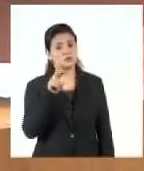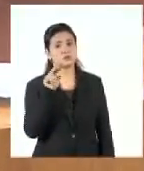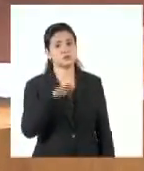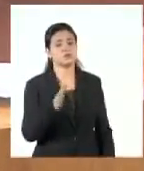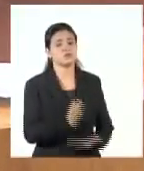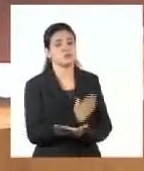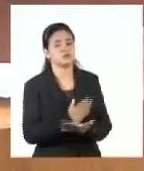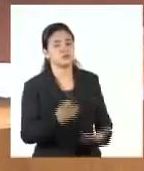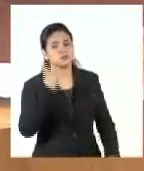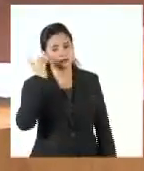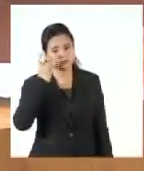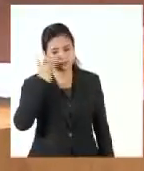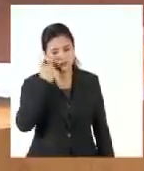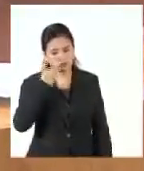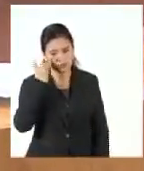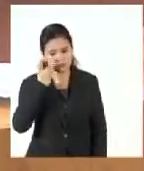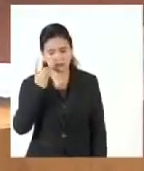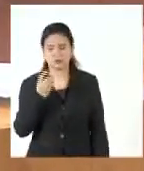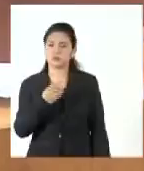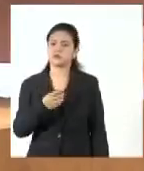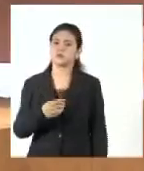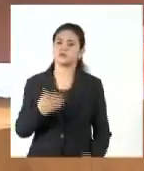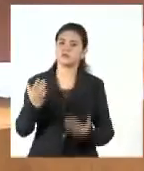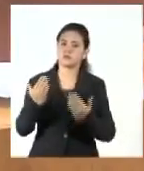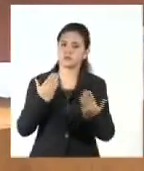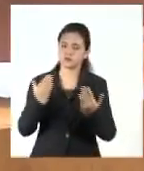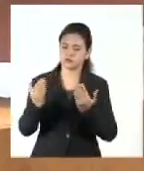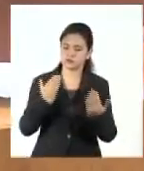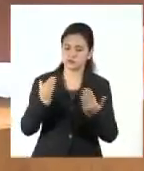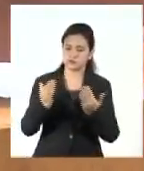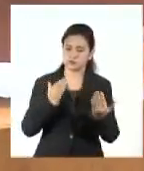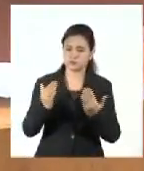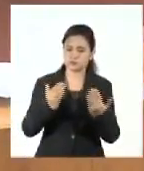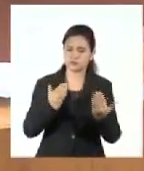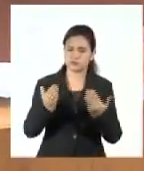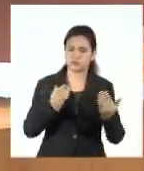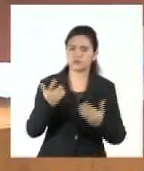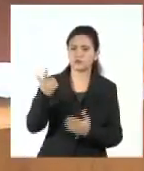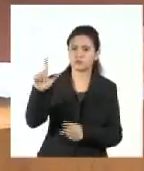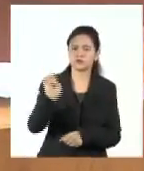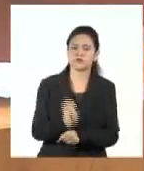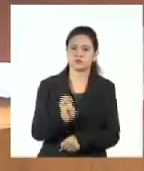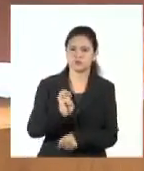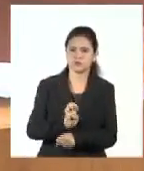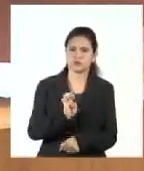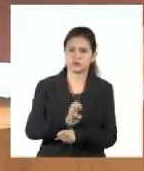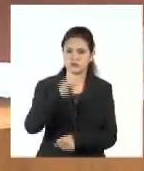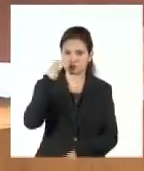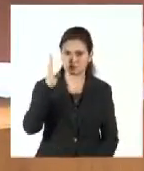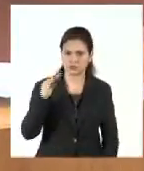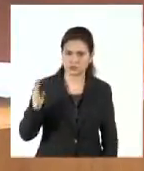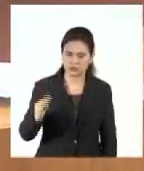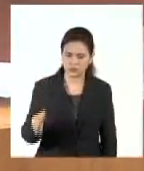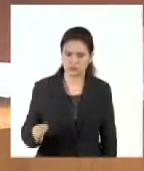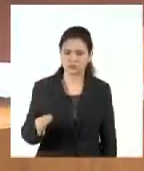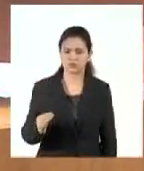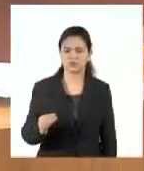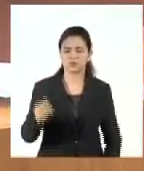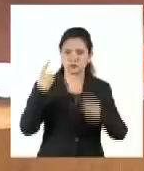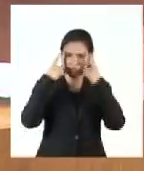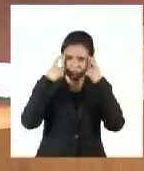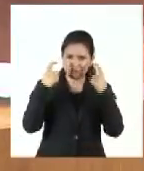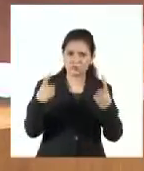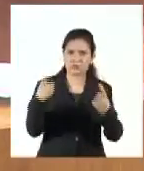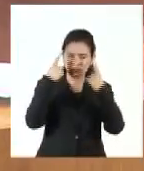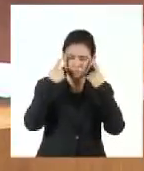deputados onde faziam comparação com outros estados brasileiros, falando da